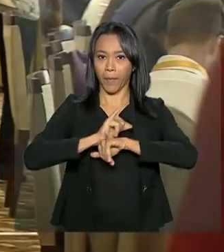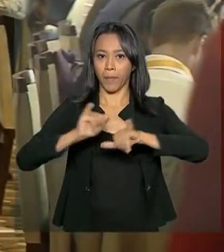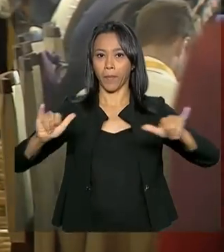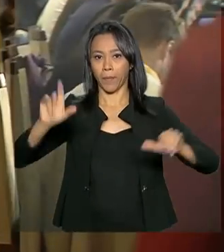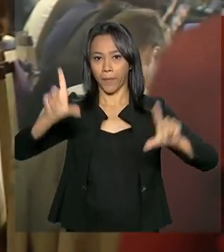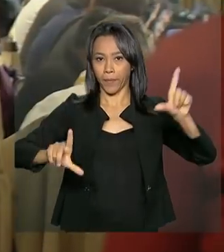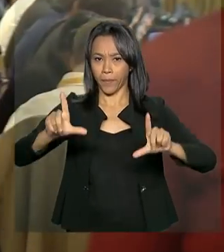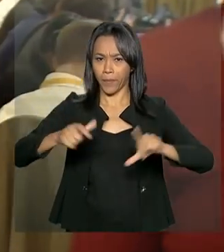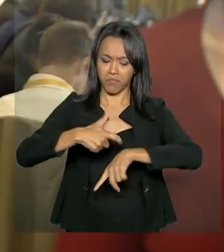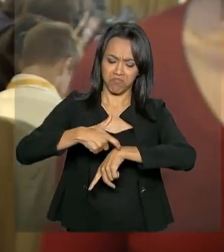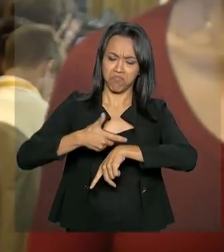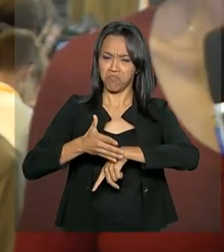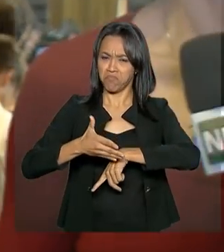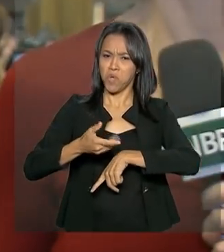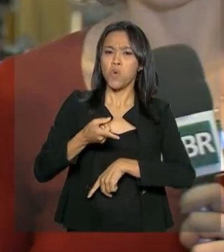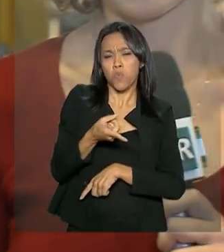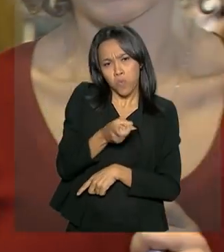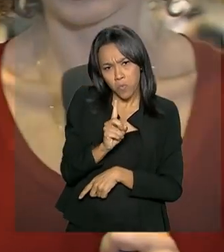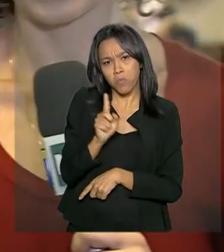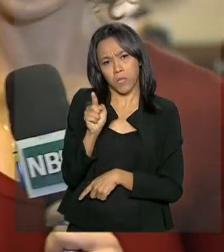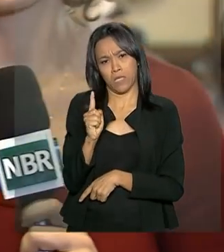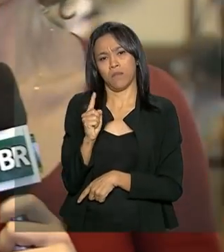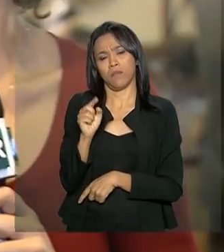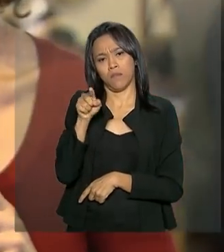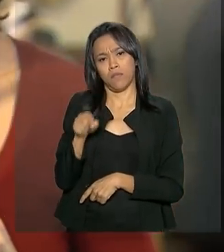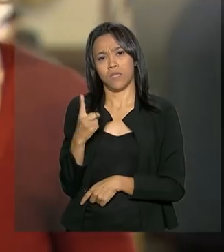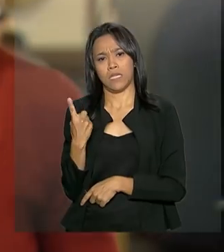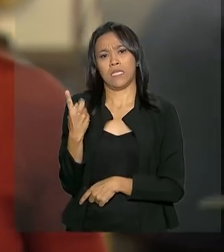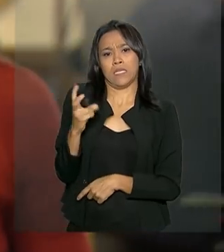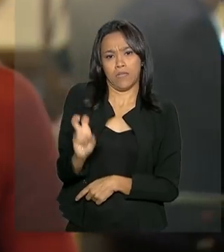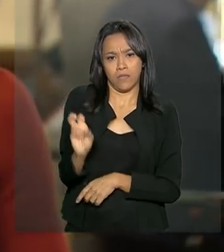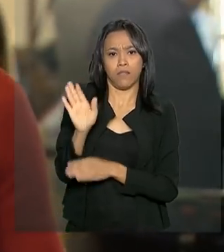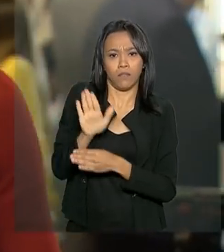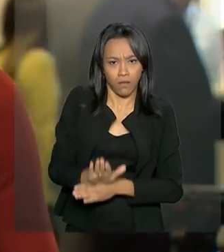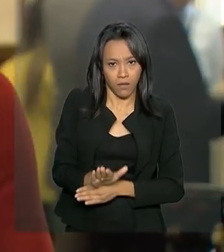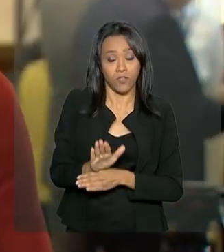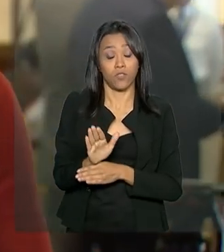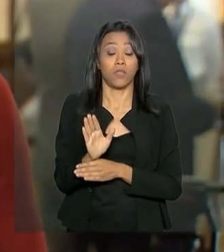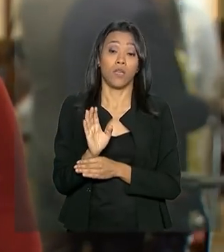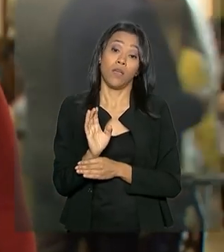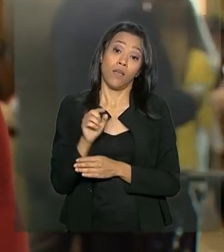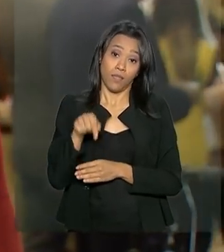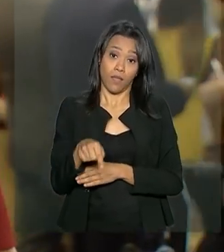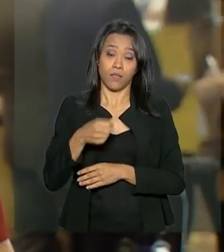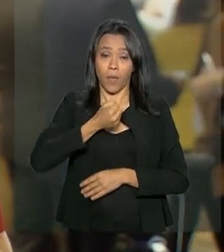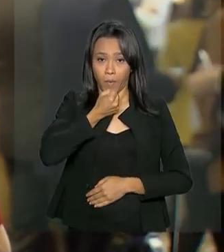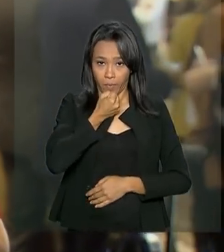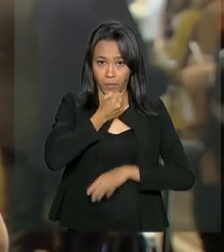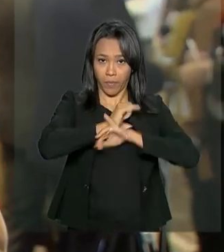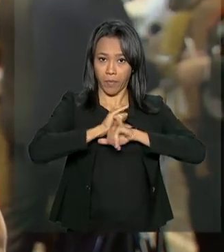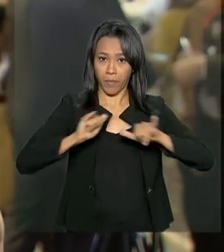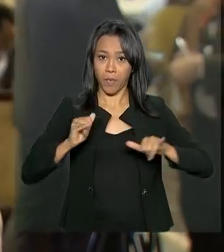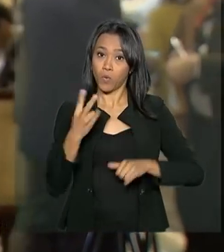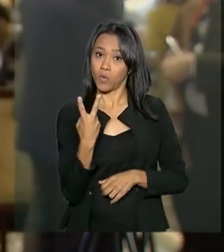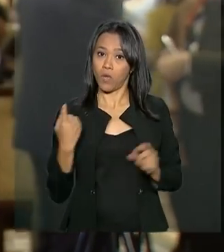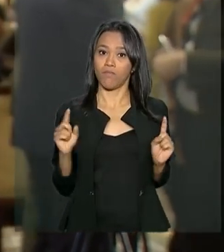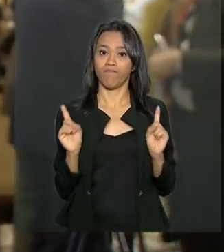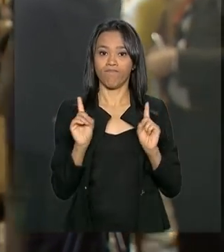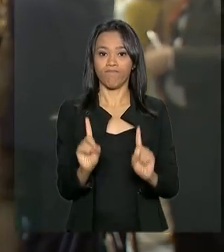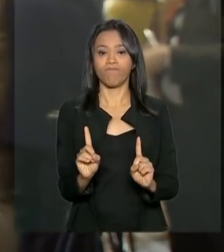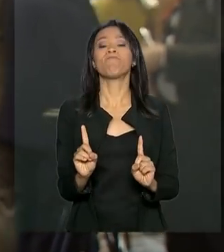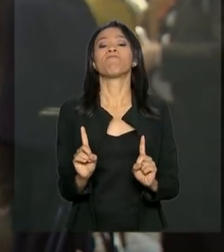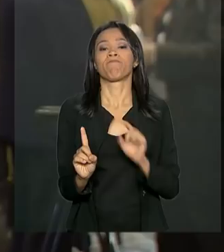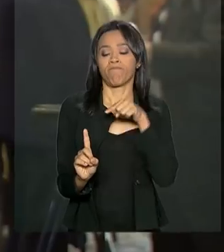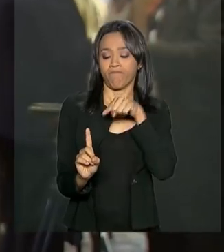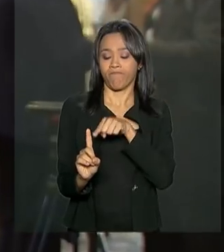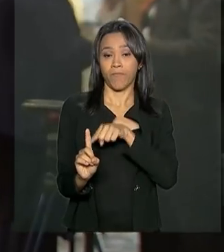por volta de 1h15 da tarde. E aí, durante essa declaração, os presidentes, quem vai falar